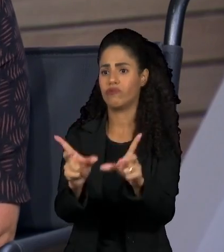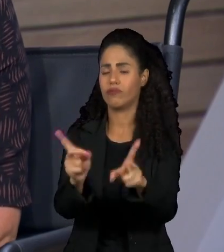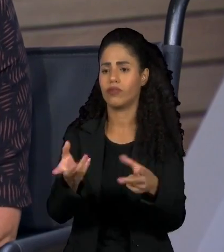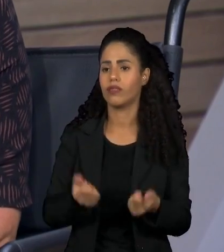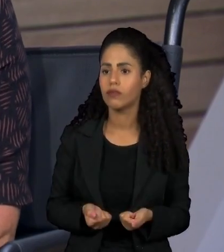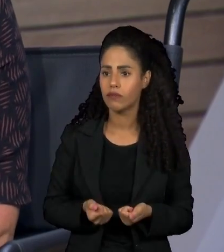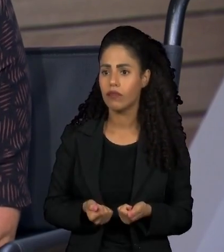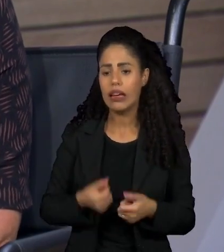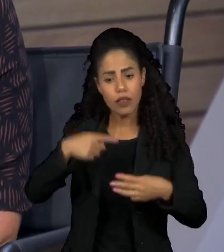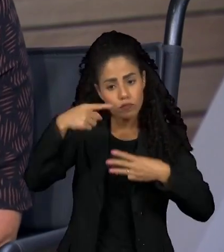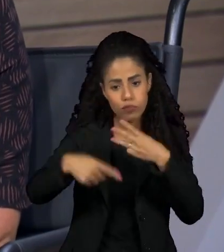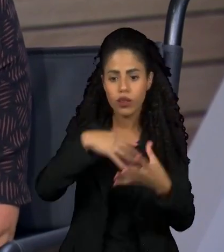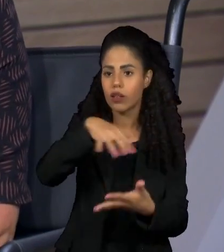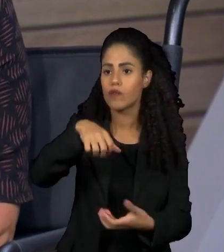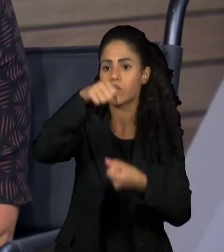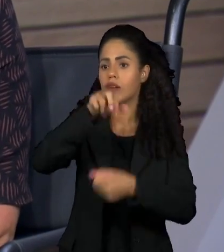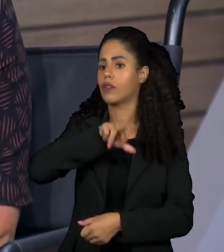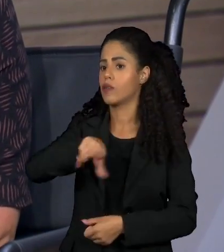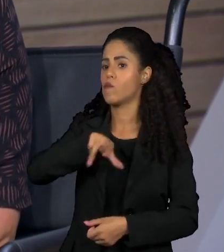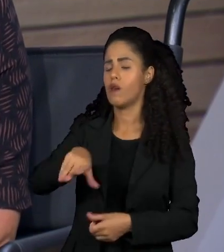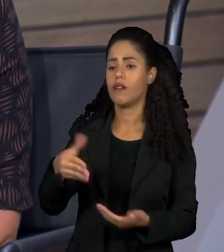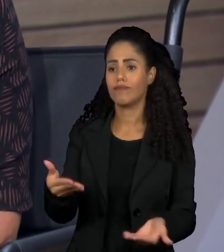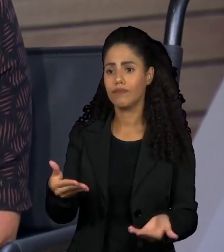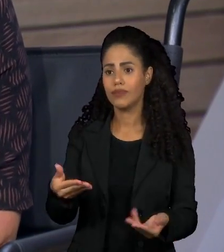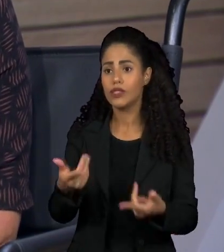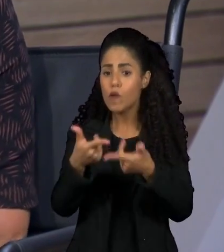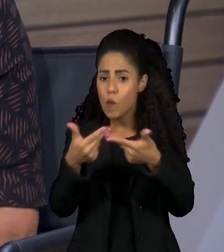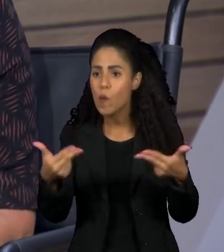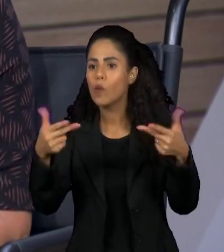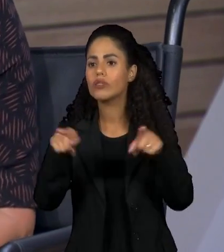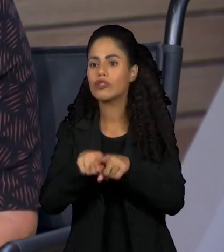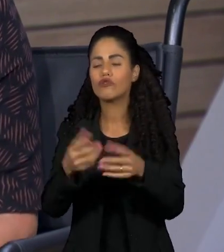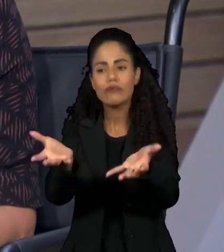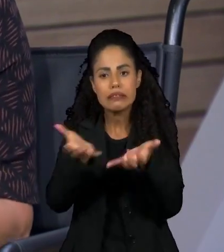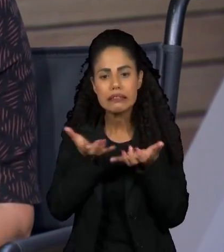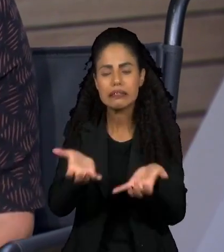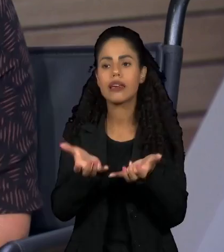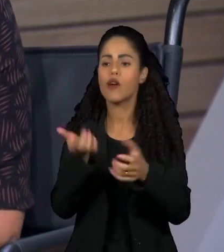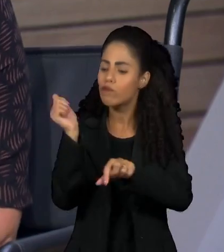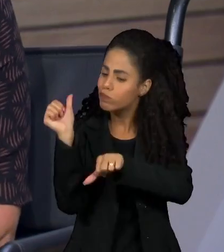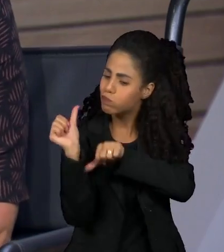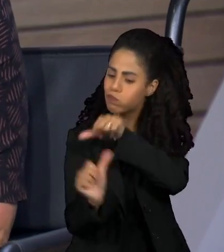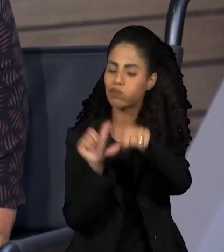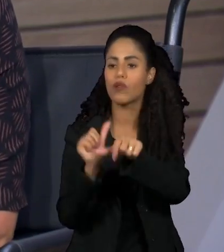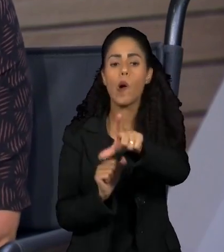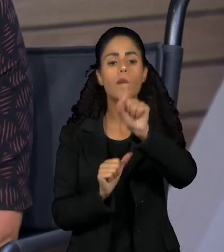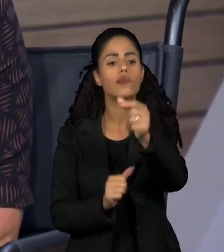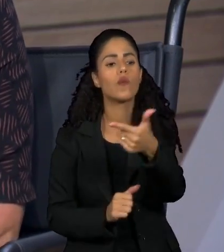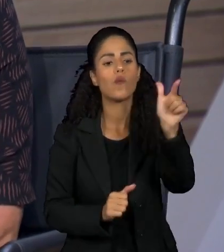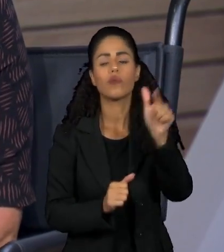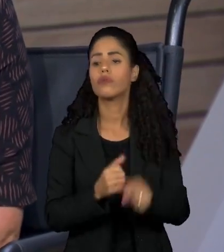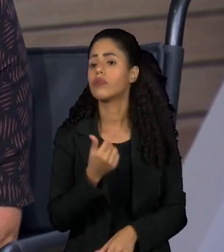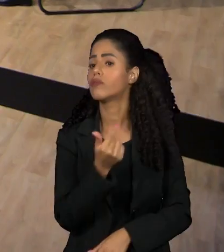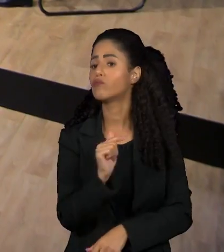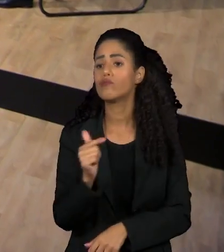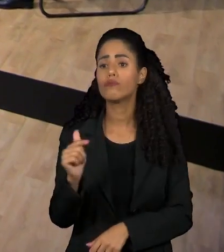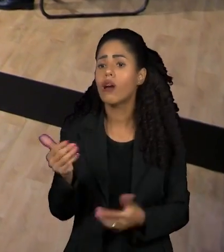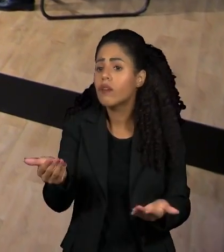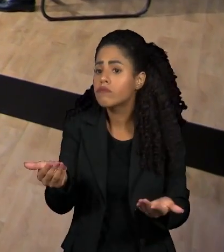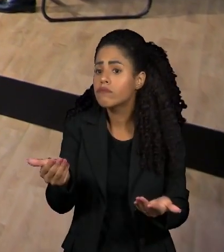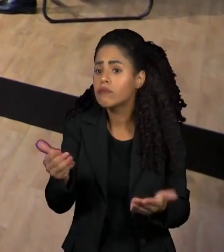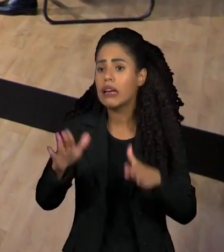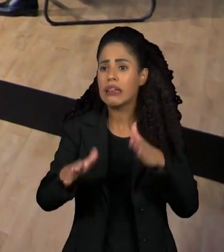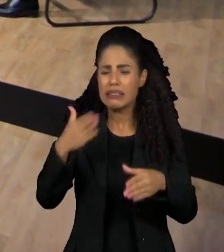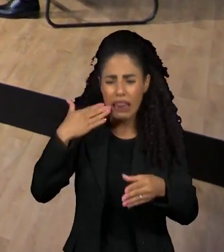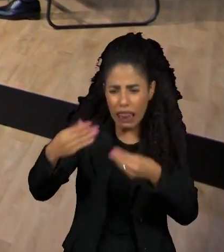que não são sustentáveis. Então, muita coisa que a gente gostaria de ter outra opção não existe e muitos dos plásticos